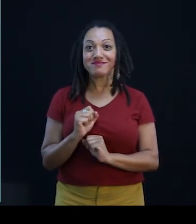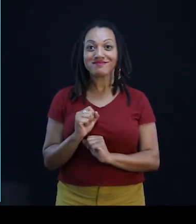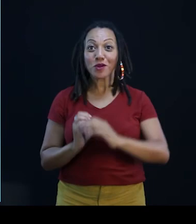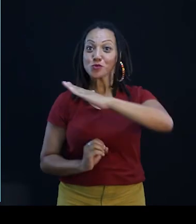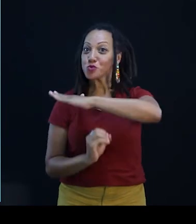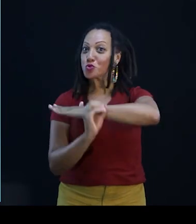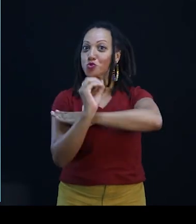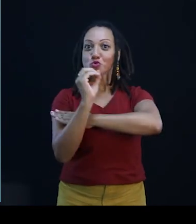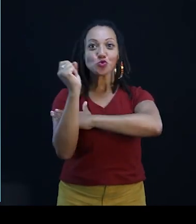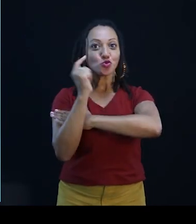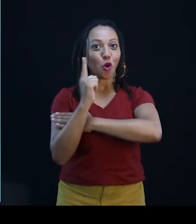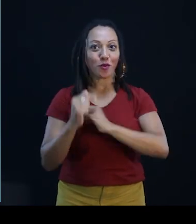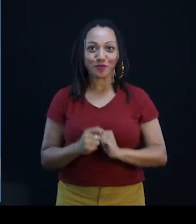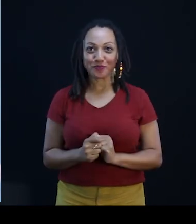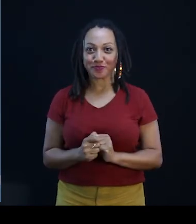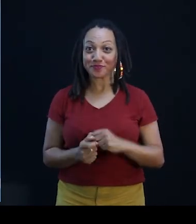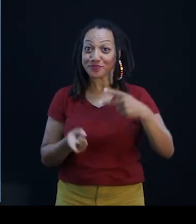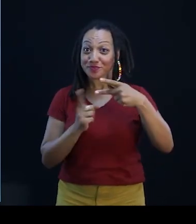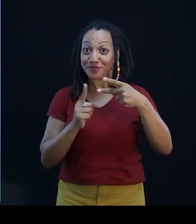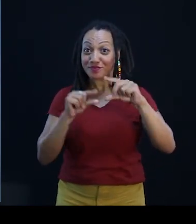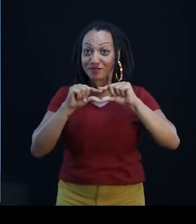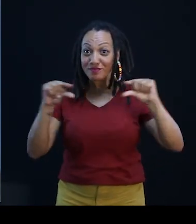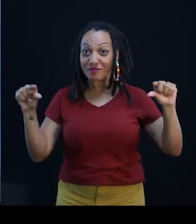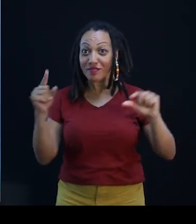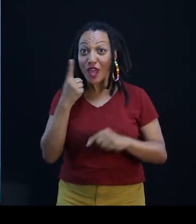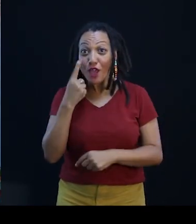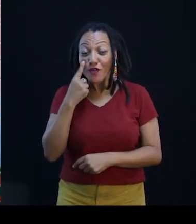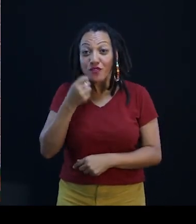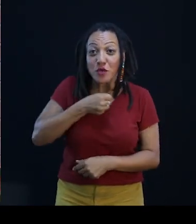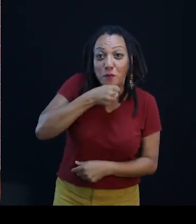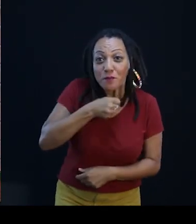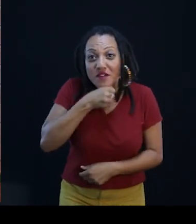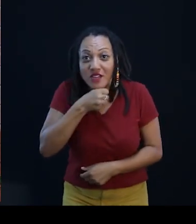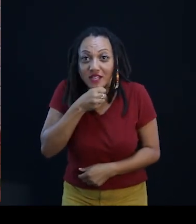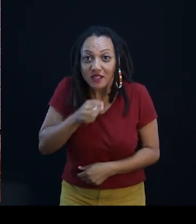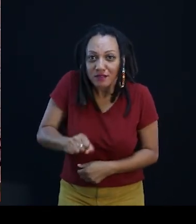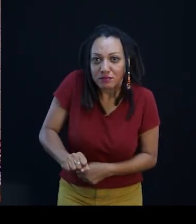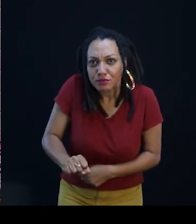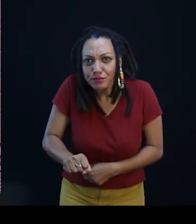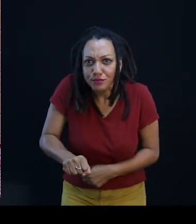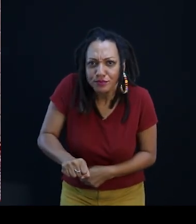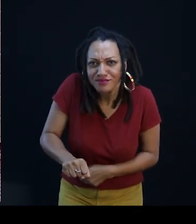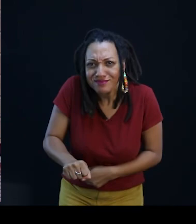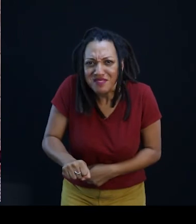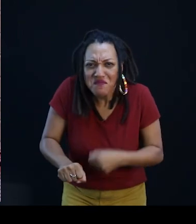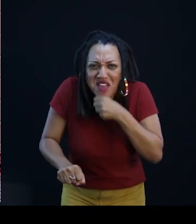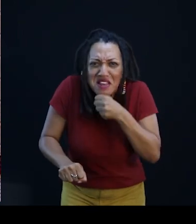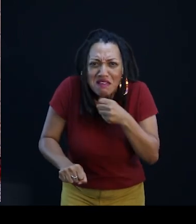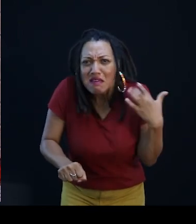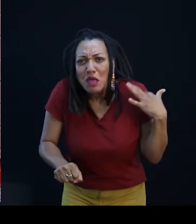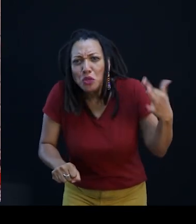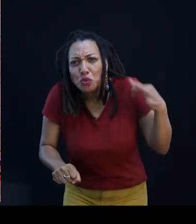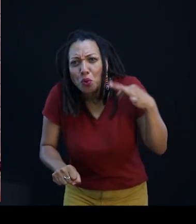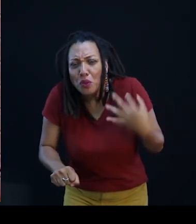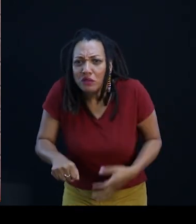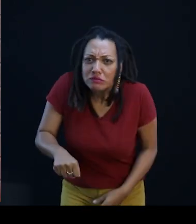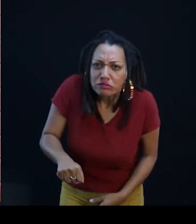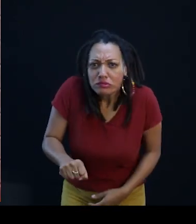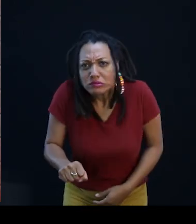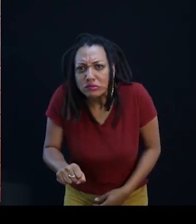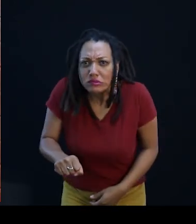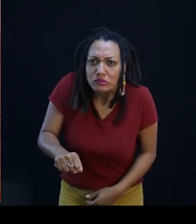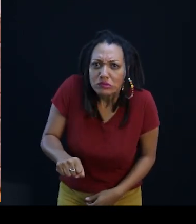E aí depois, com a segunda frase, eu vi uma velhinha assim. E a gente, uma velhinha, bem velhinha já, com dor nas